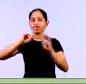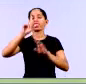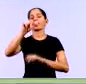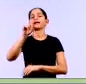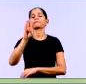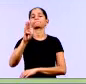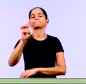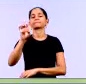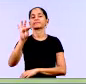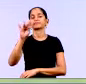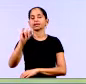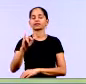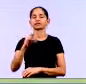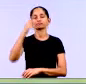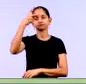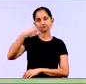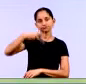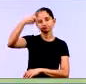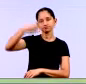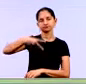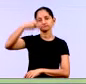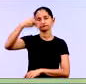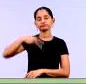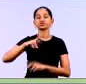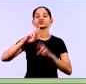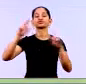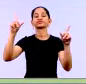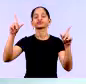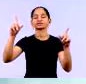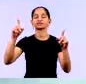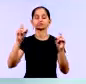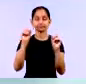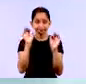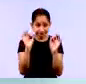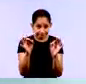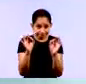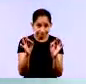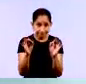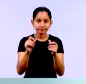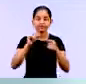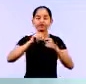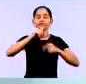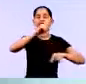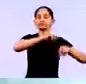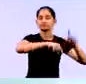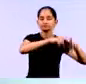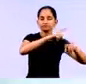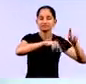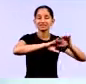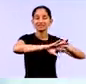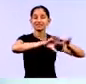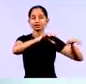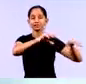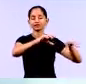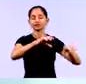ok? Então, aí, nesse momento, eu vou estabelecer o custo da matéria-prima. Muito